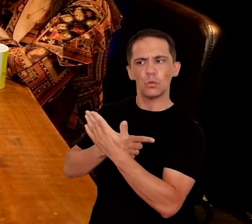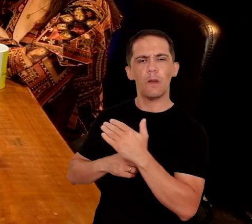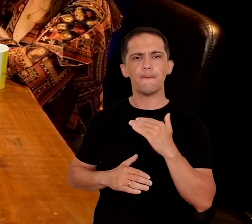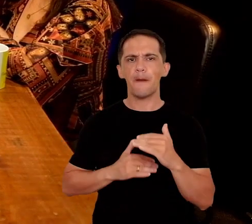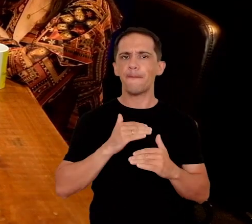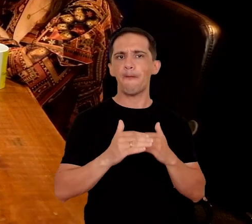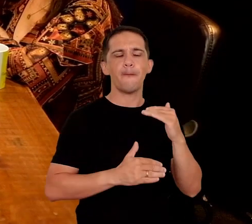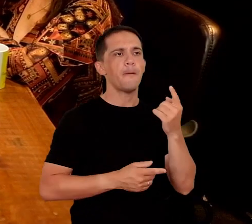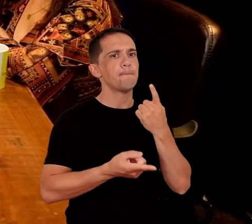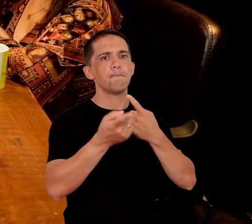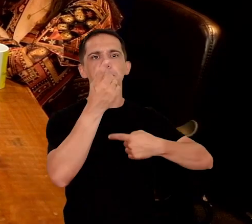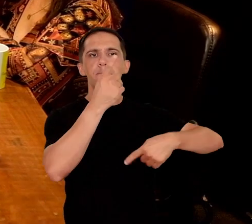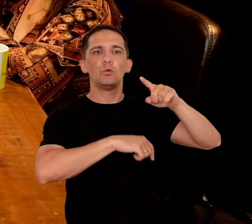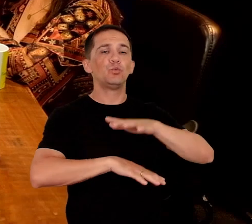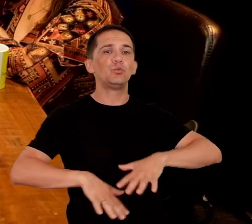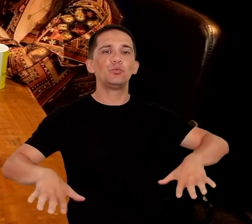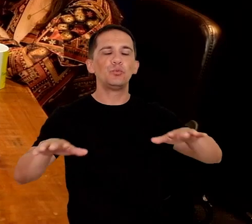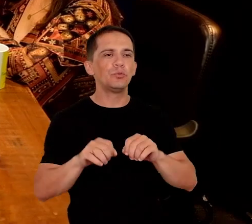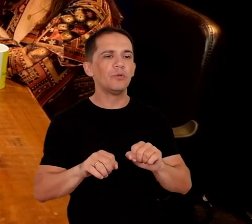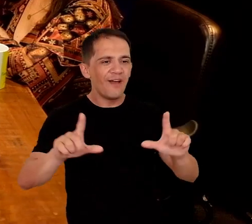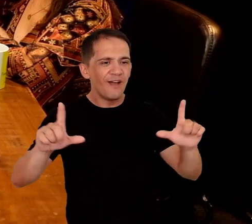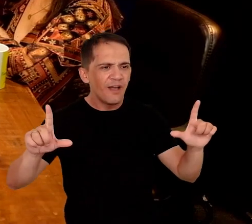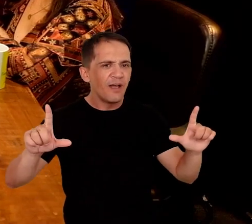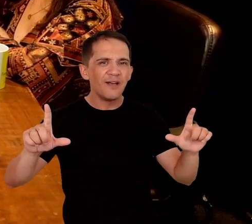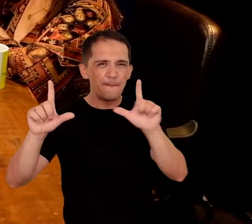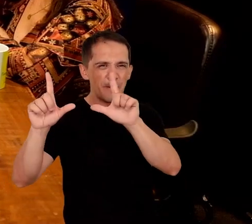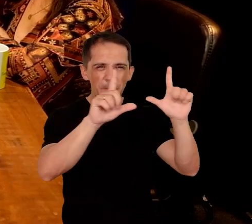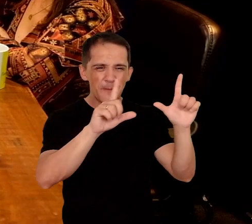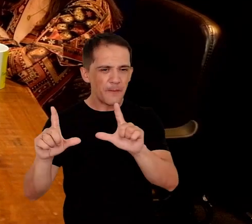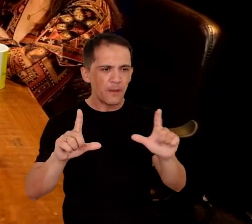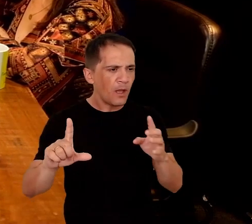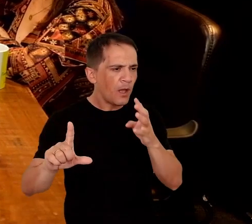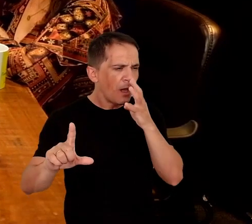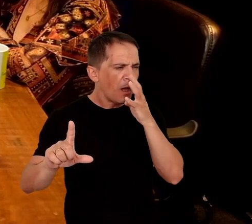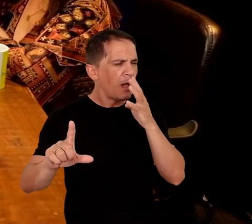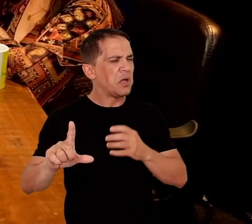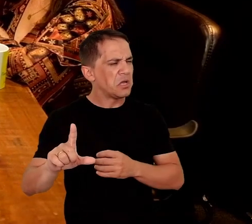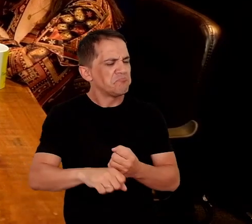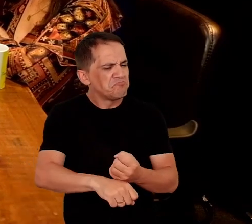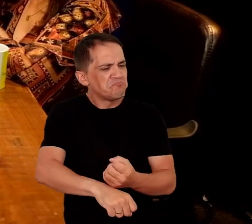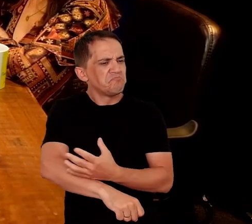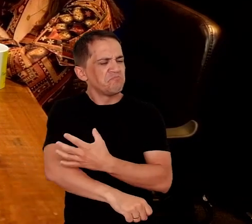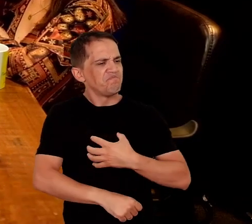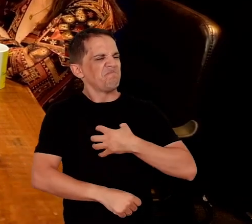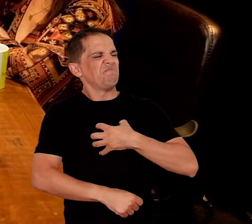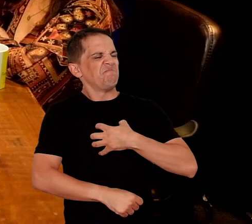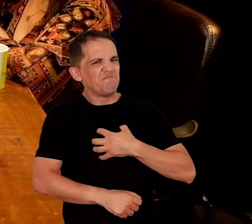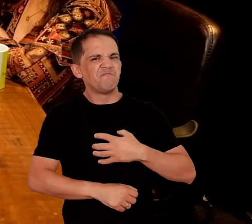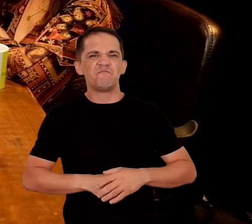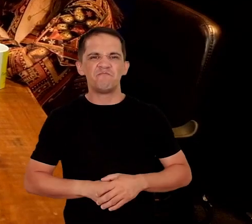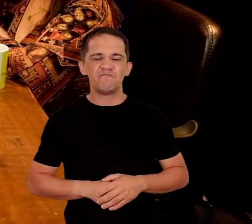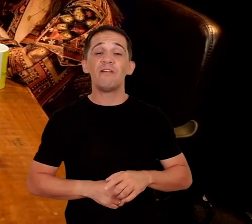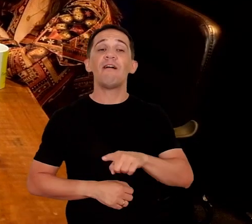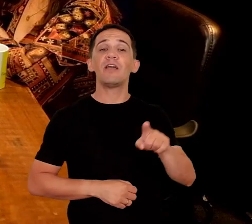pai dele ajudou ele no início e ele começou a se desenvolver. E foi bem emocionante, assim, de perceber essas conquistas que eles têm, né?